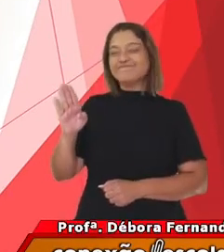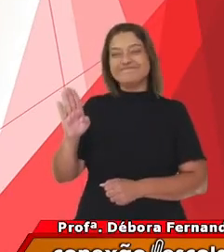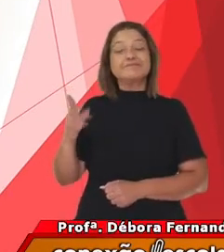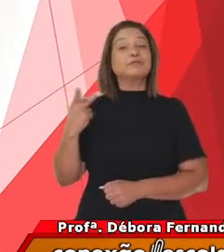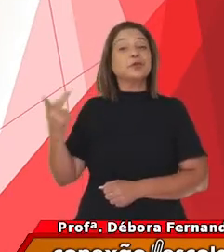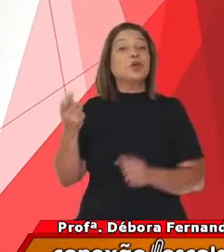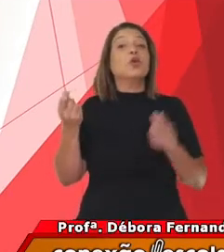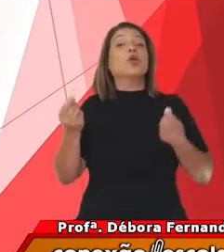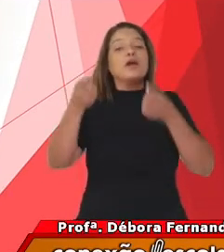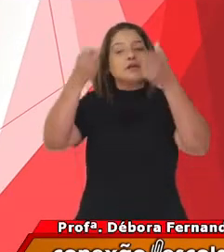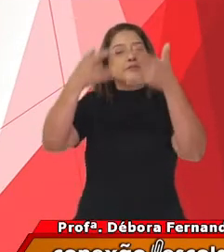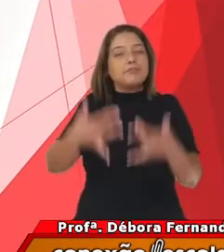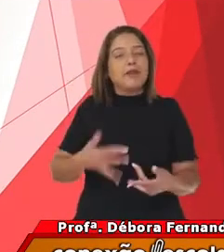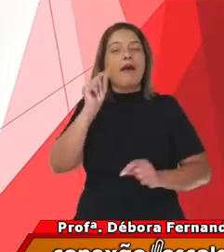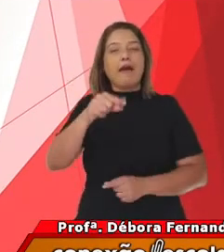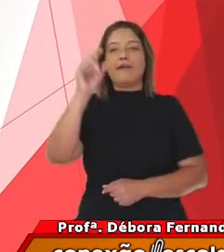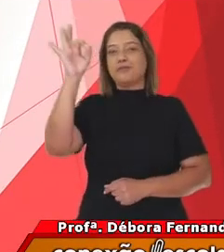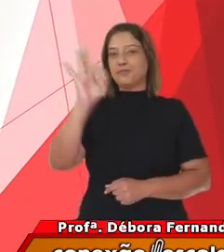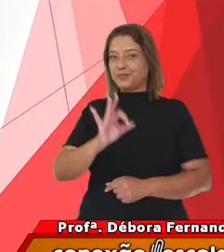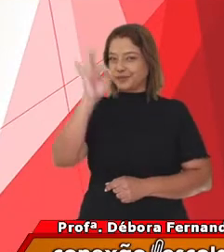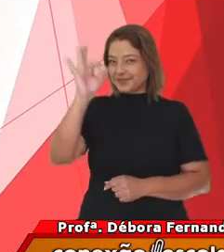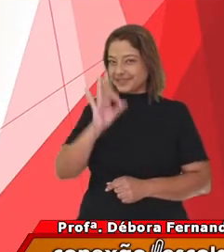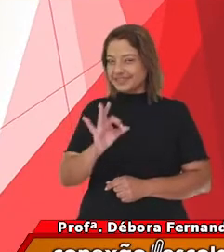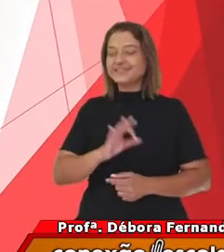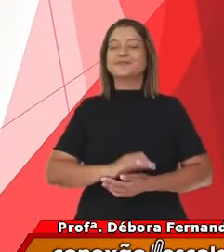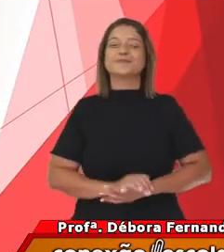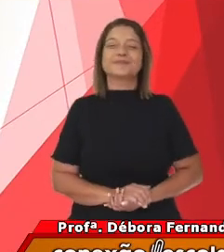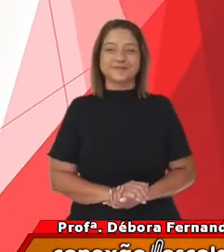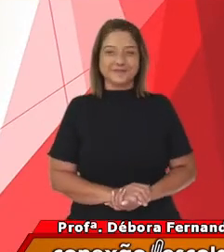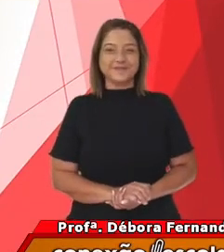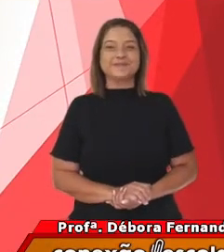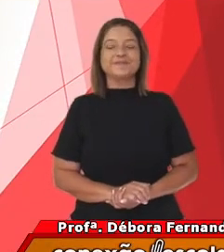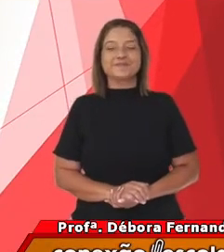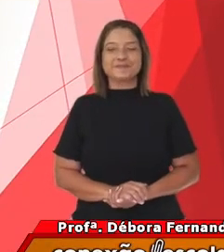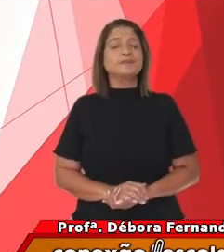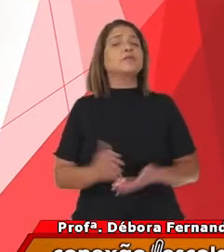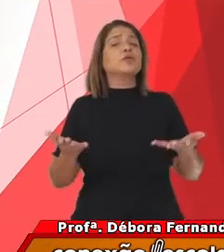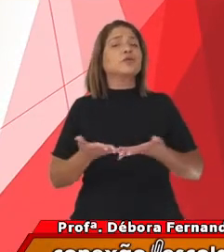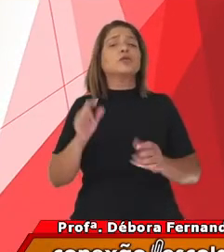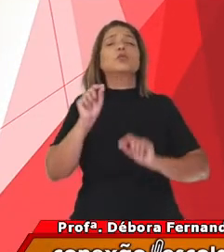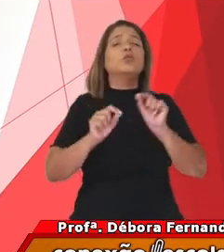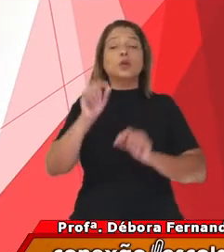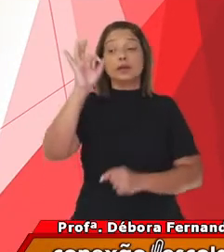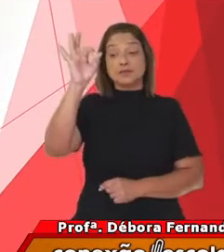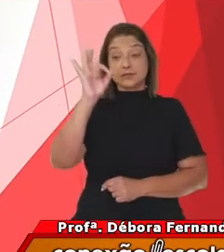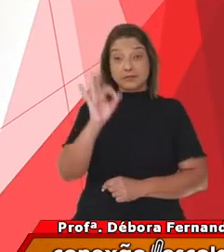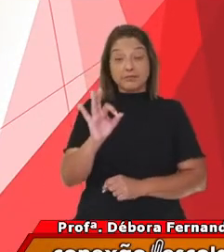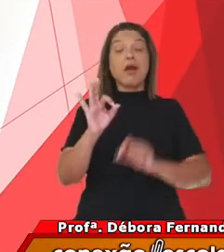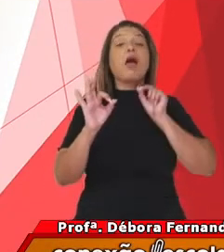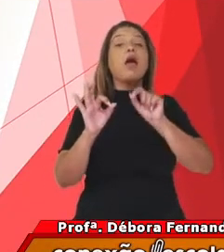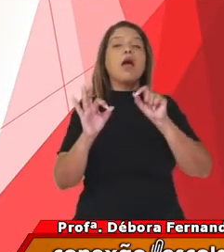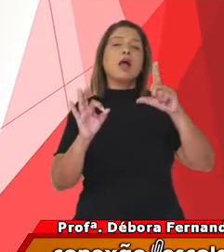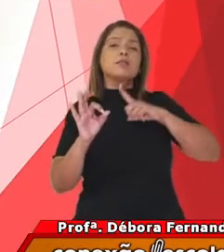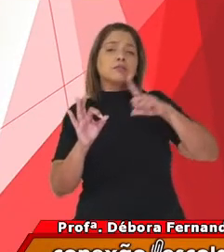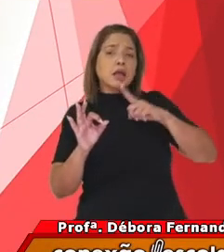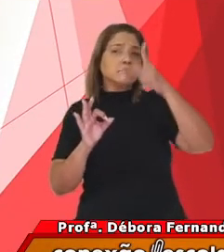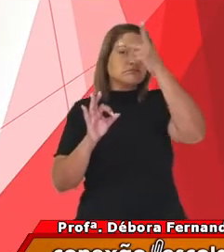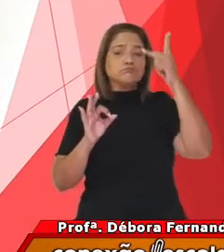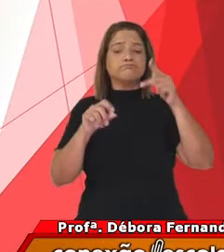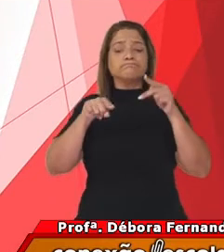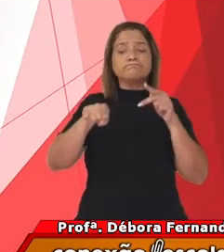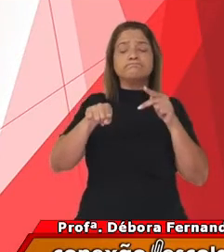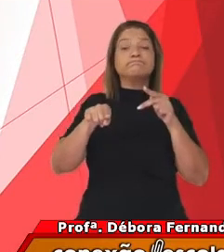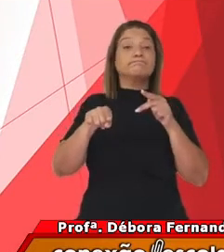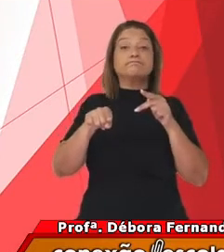vamos estudar sobre as porcentagens. As porcentagens se referem a algo que está